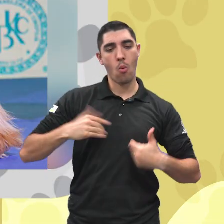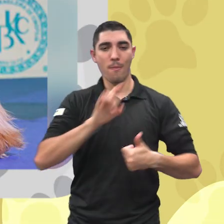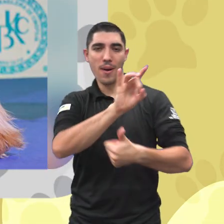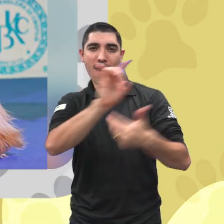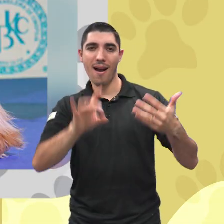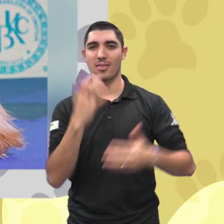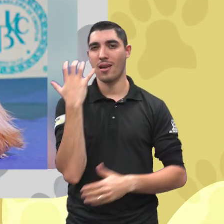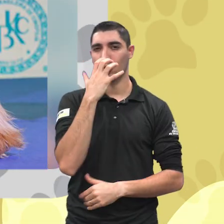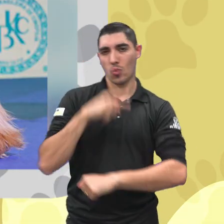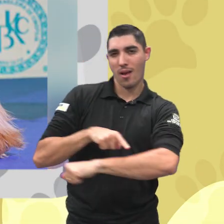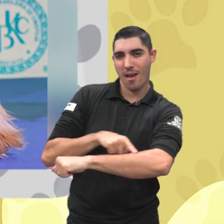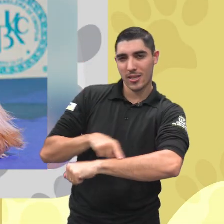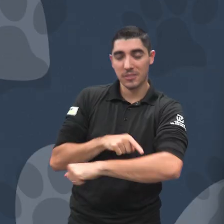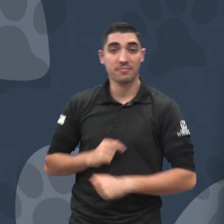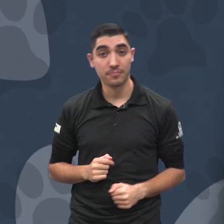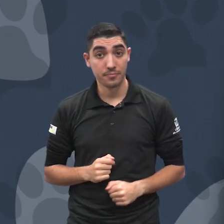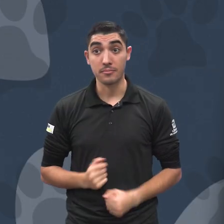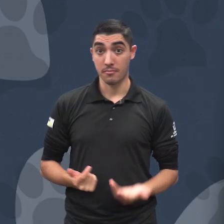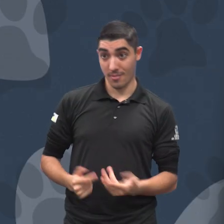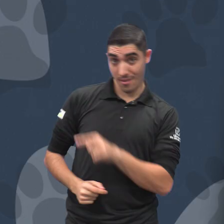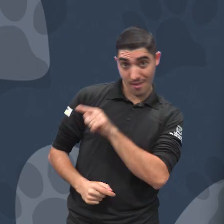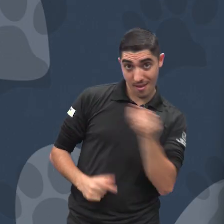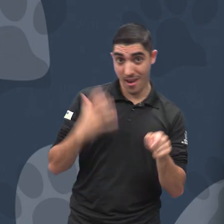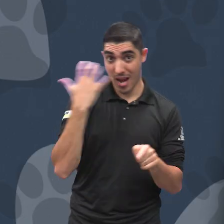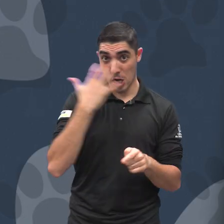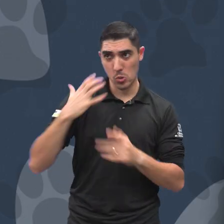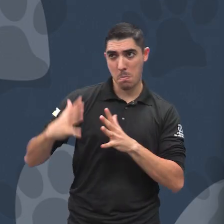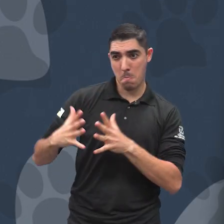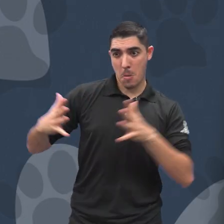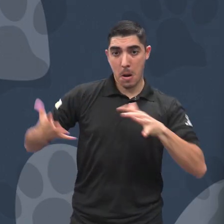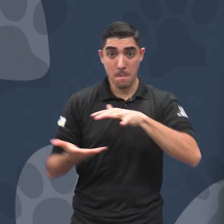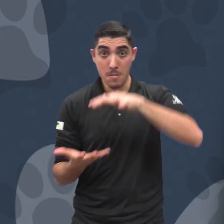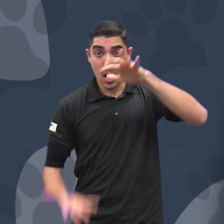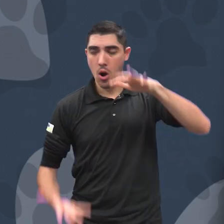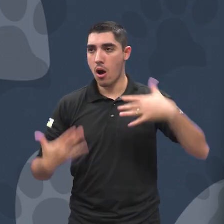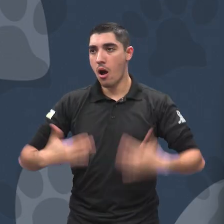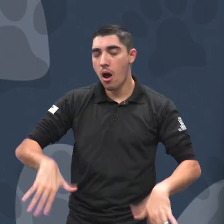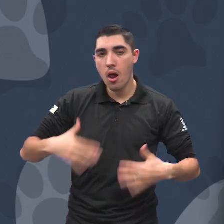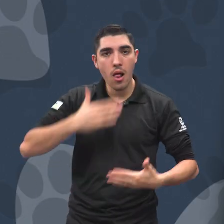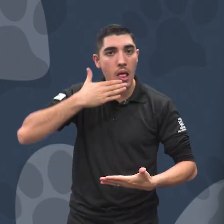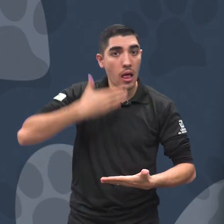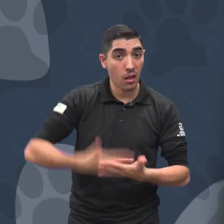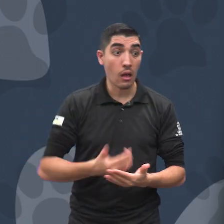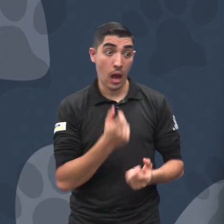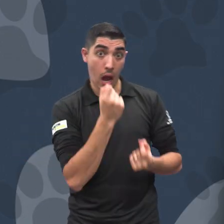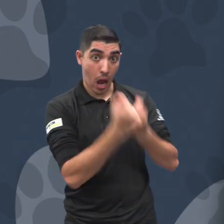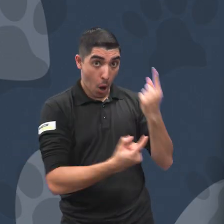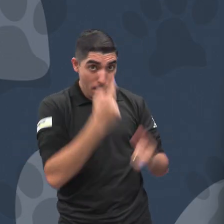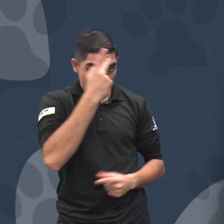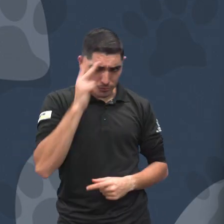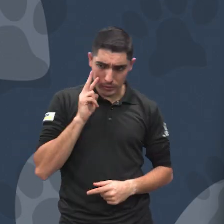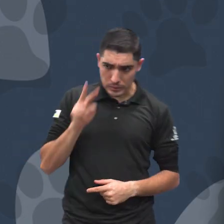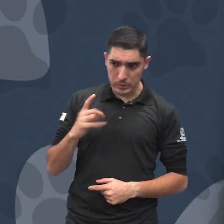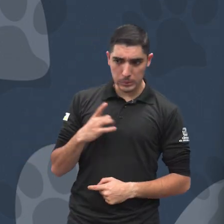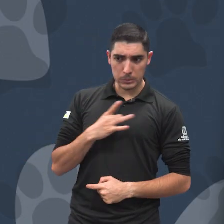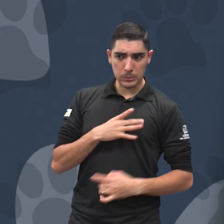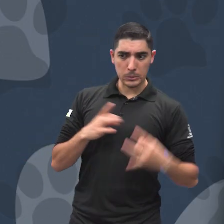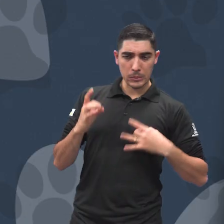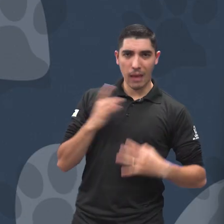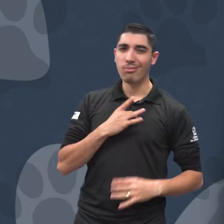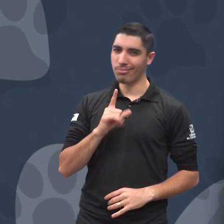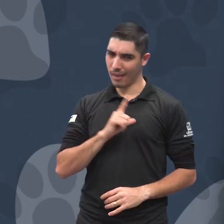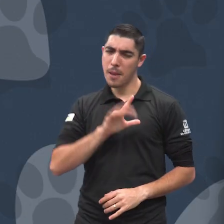os padrões físicos. Esses animais enormes impressionam por causa do tamanho, é claro, podem até intimidar